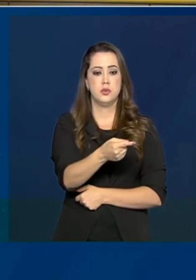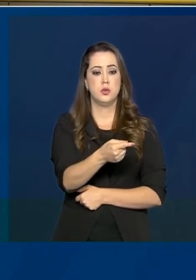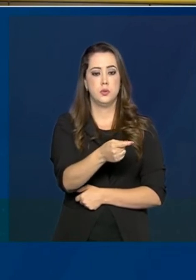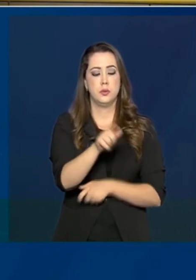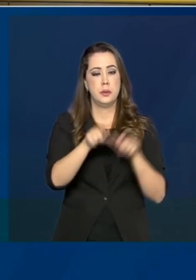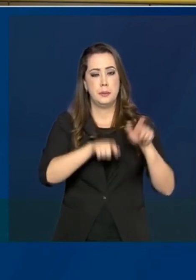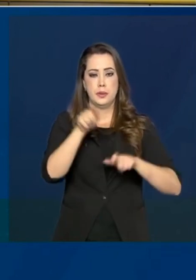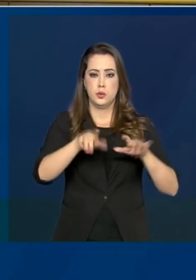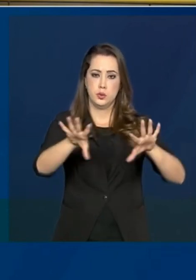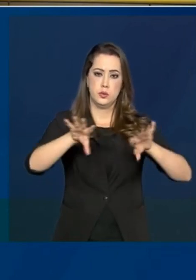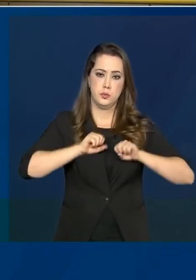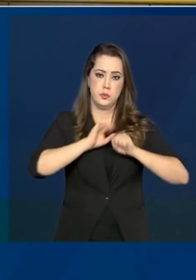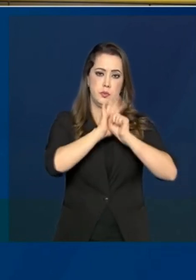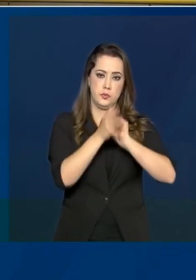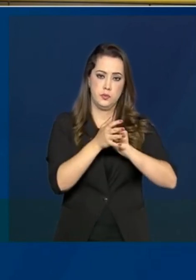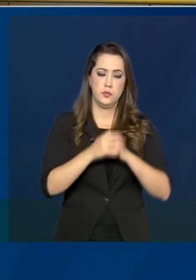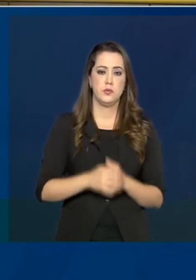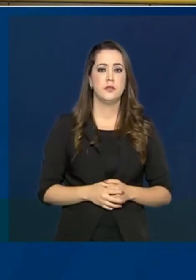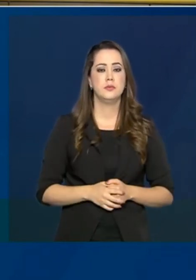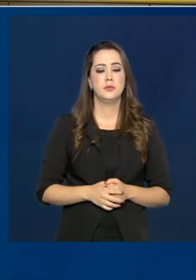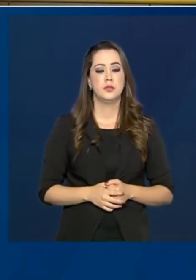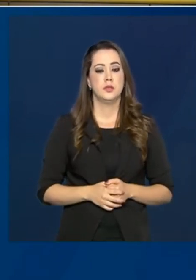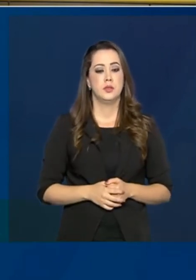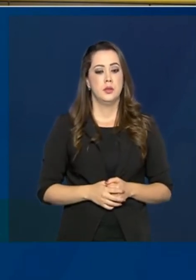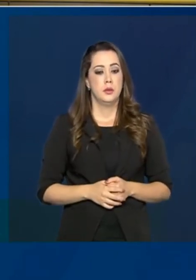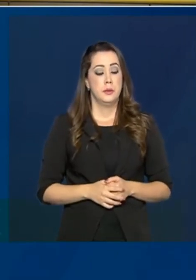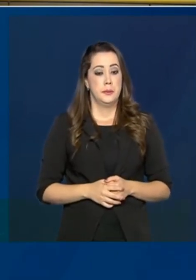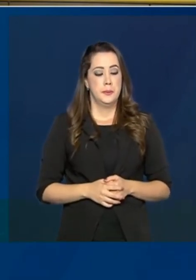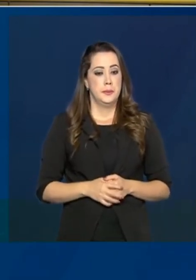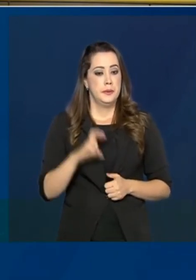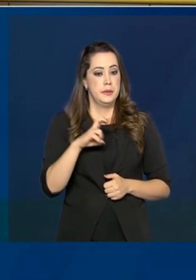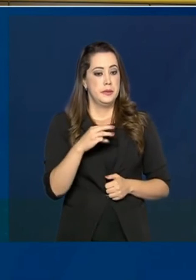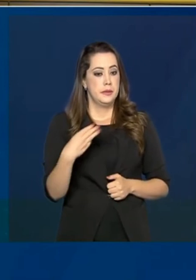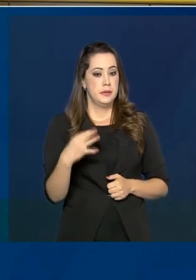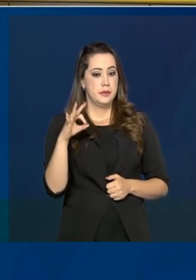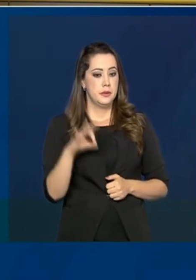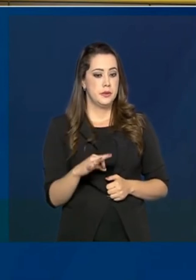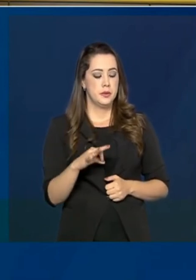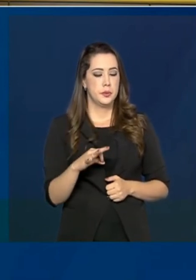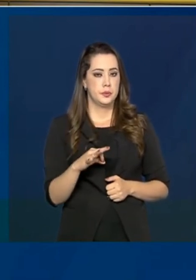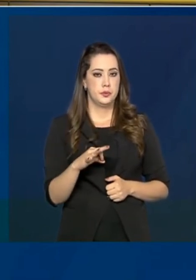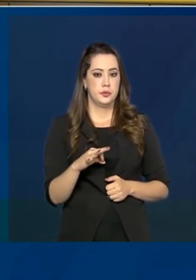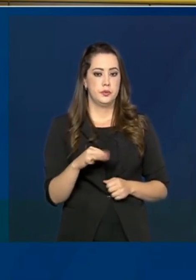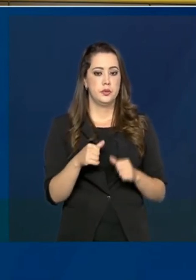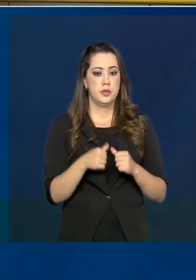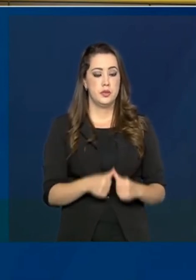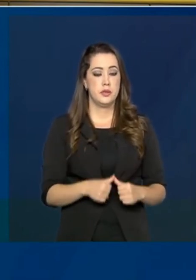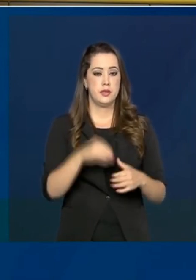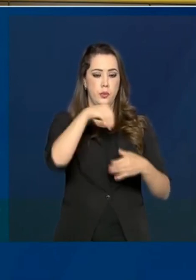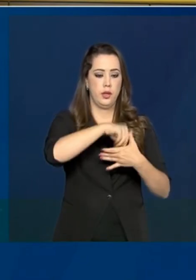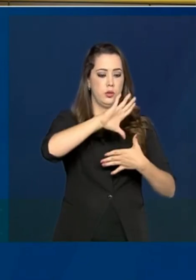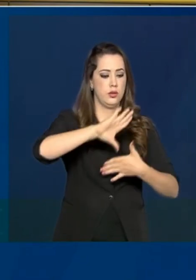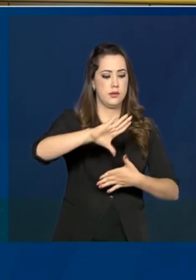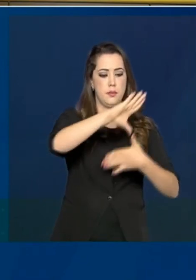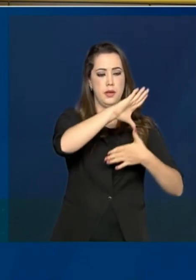27.417.497 casos de Covid-19, dos quais 53% desses casos se encontram nas regiões das Américas